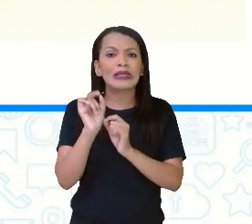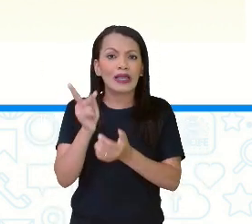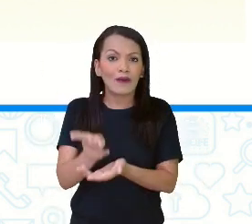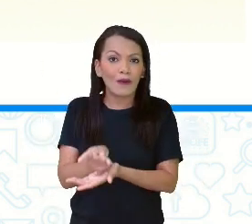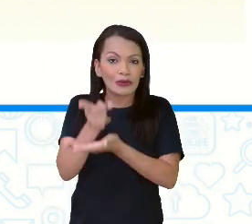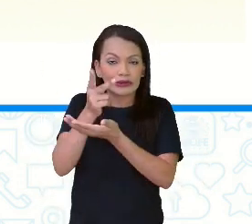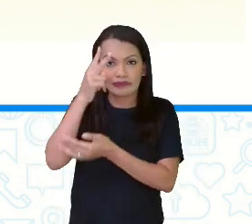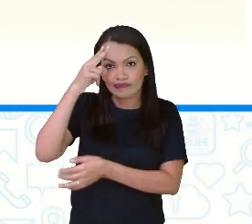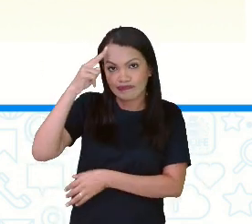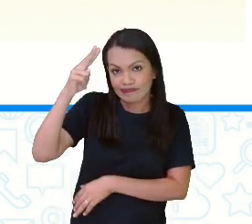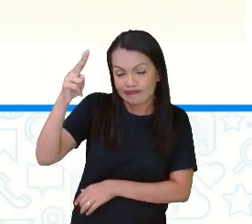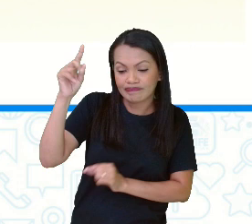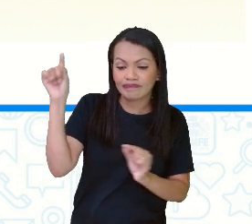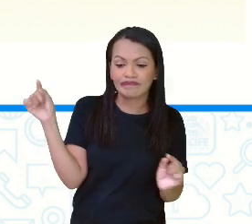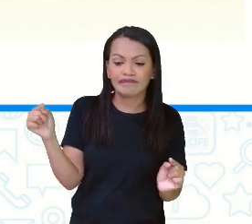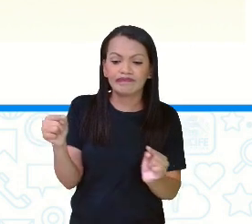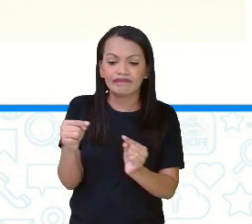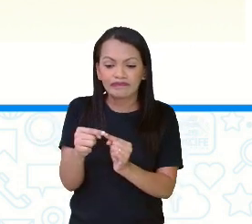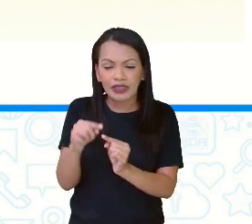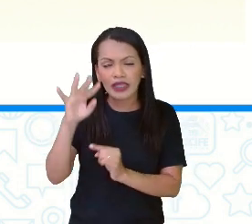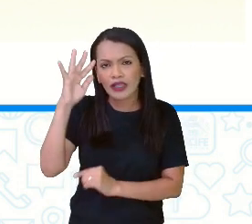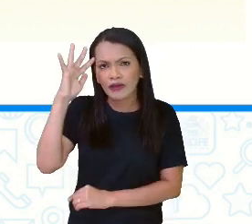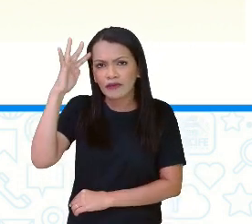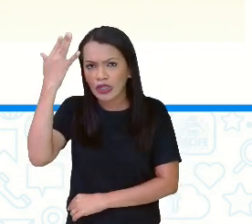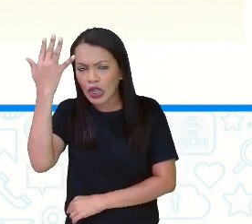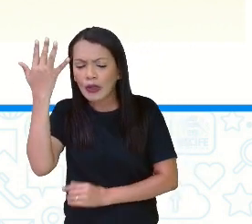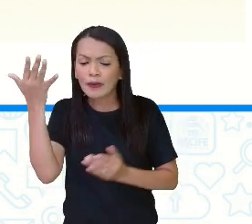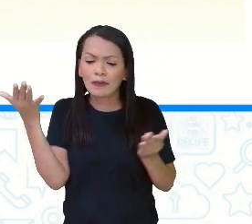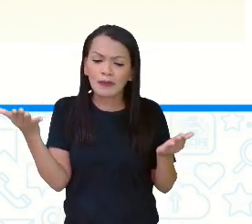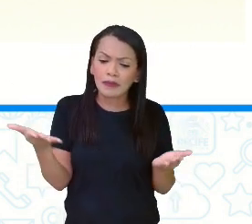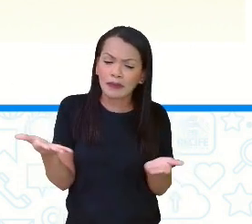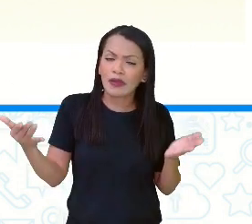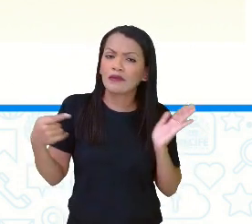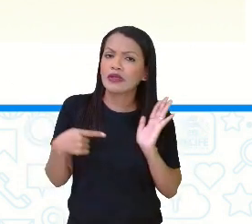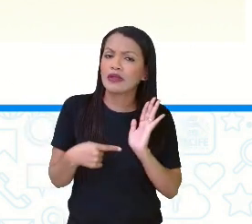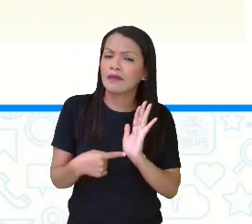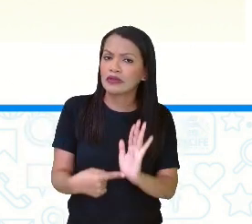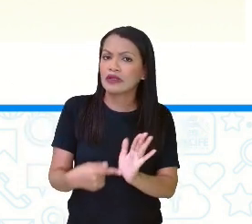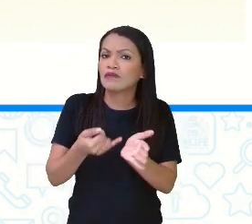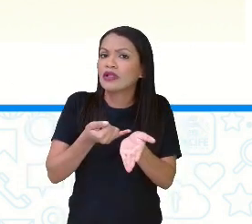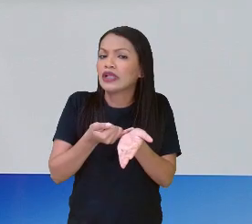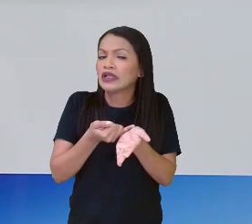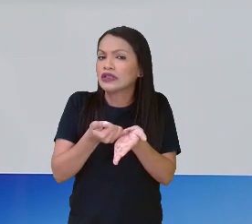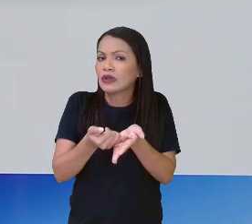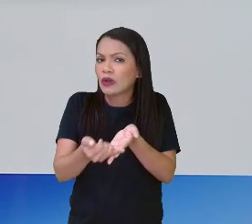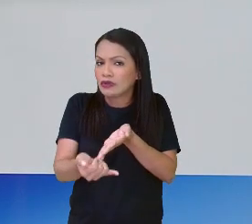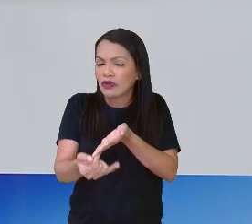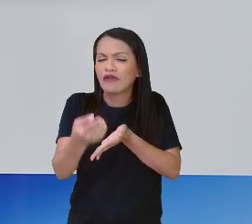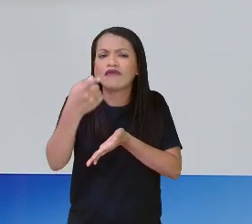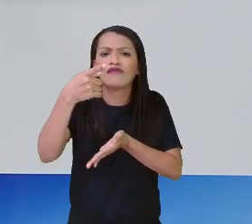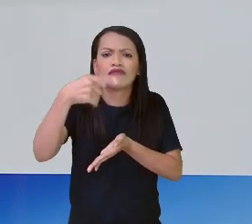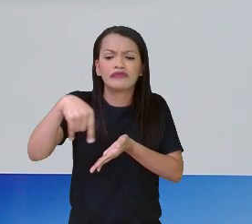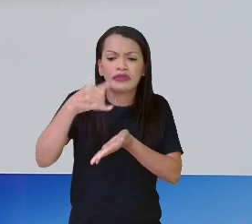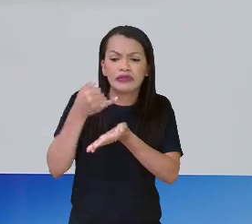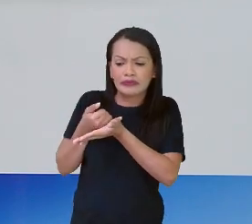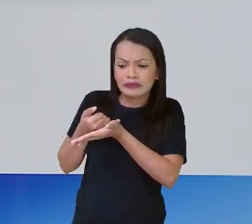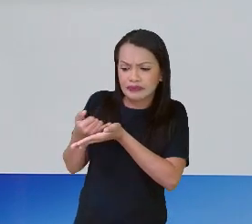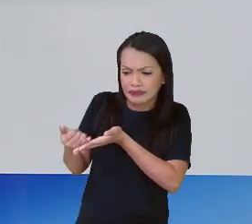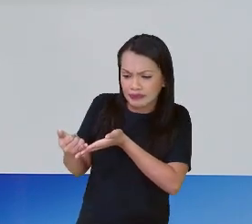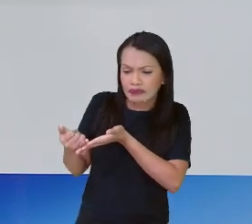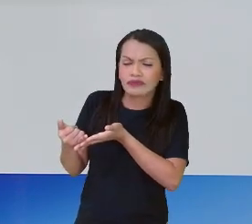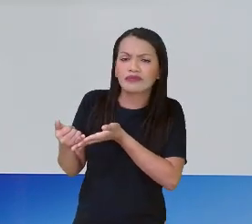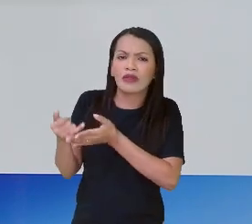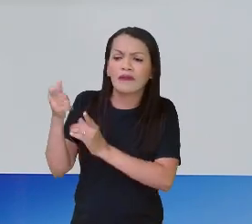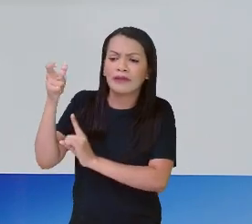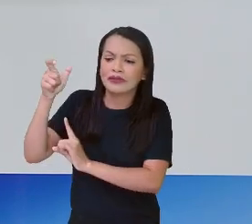história, relacionados com o problema ou a situação apresentados lá na introdução. Lá na introdução você apresentou os personagens, o espaço e já